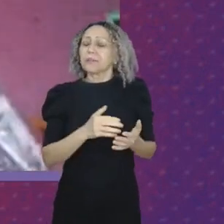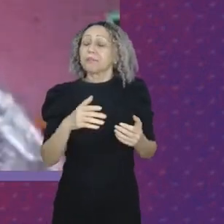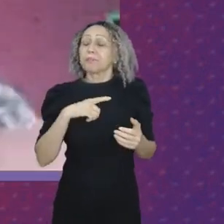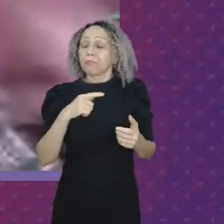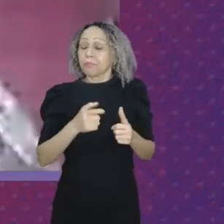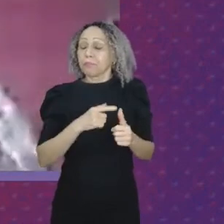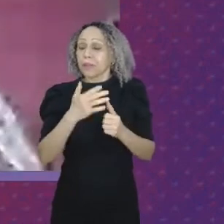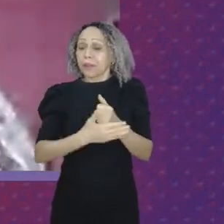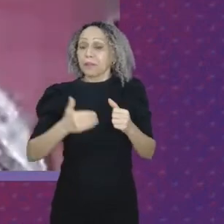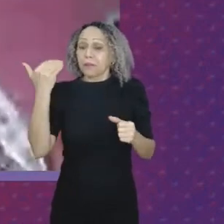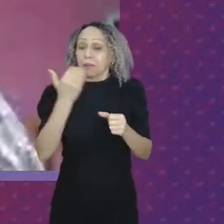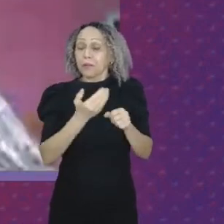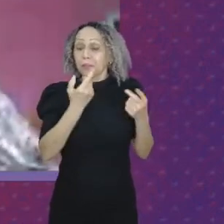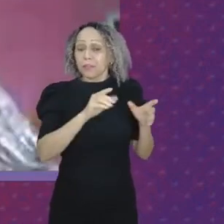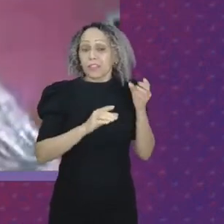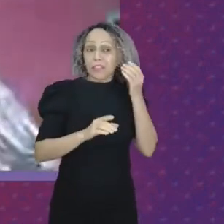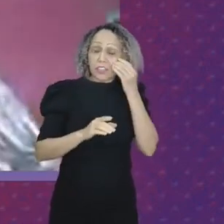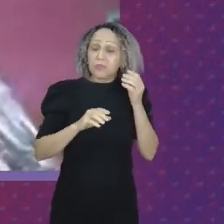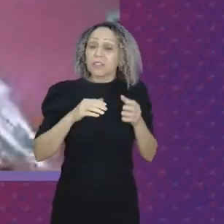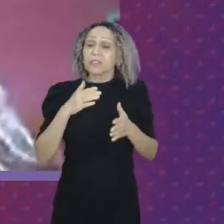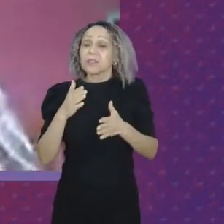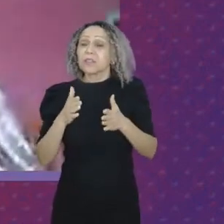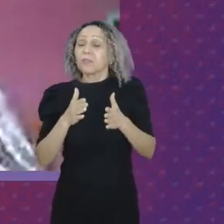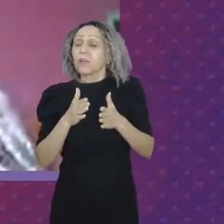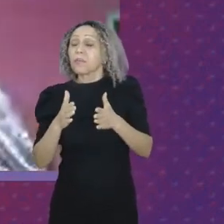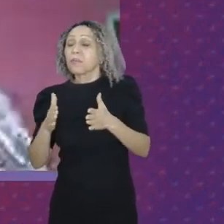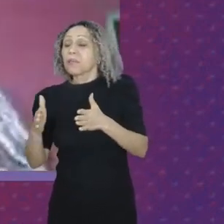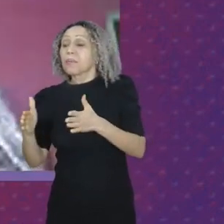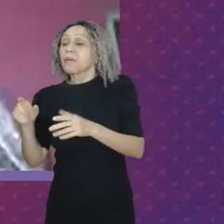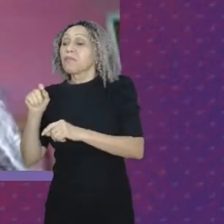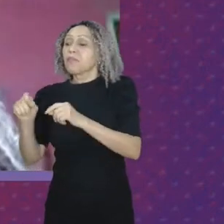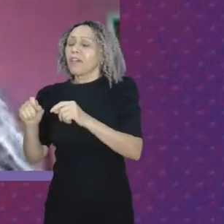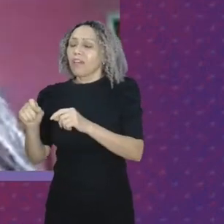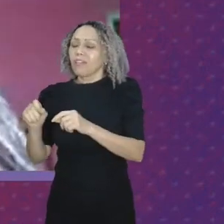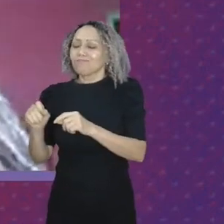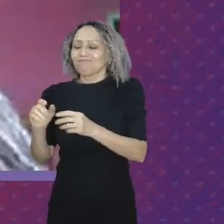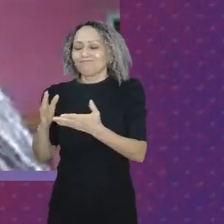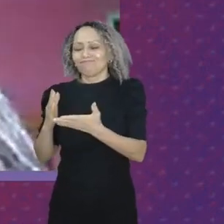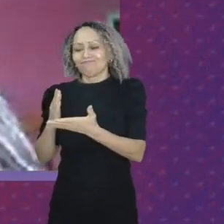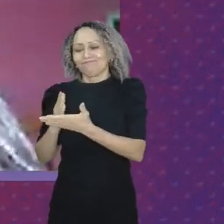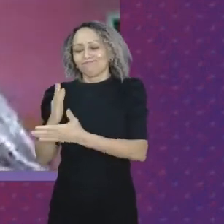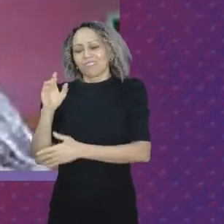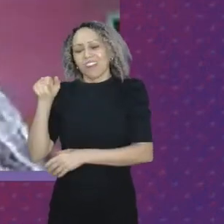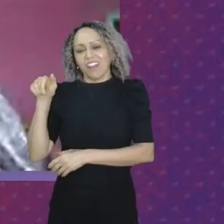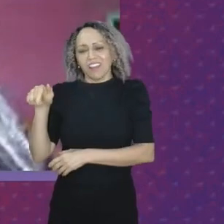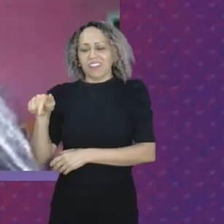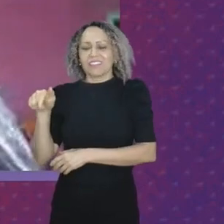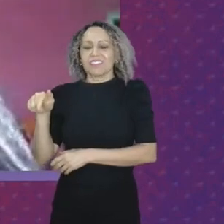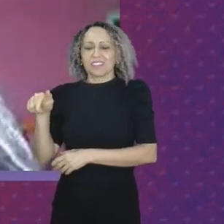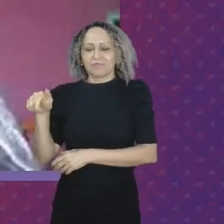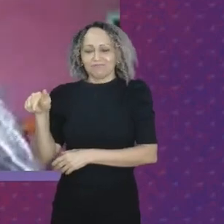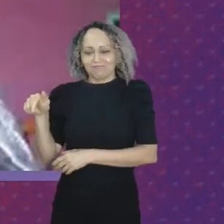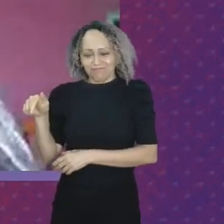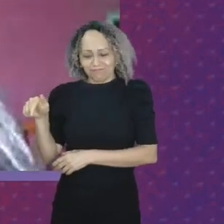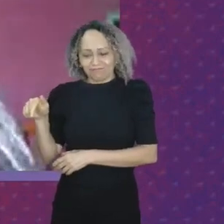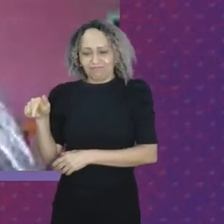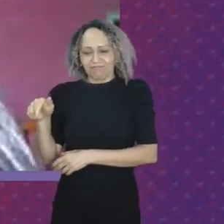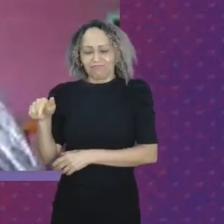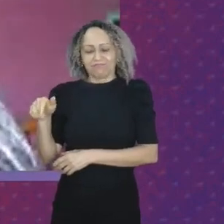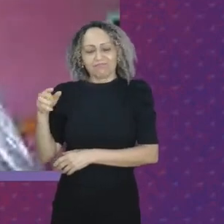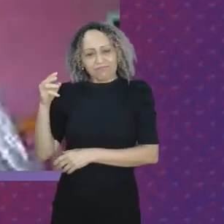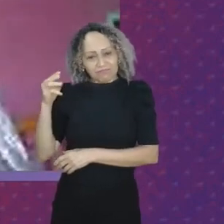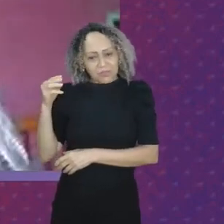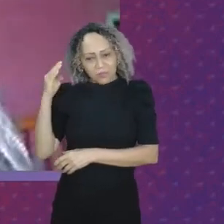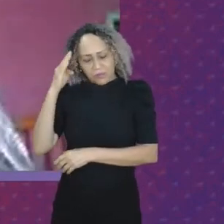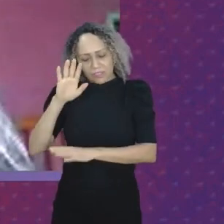do presidente. Mas voltando à pergunta, né, acho que uma das coisas que a gente precisa pensar é que esse sentimento